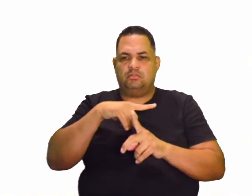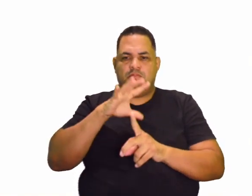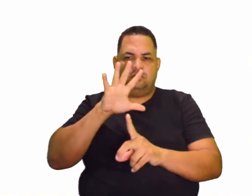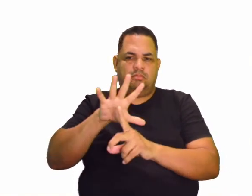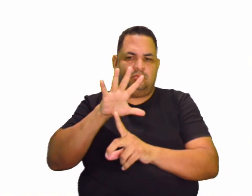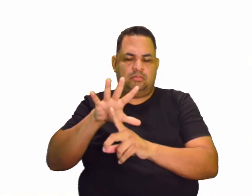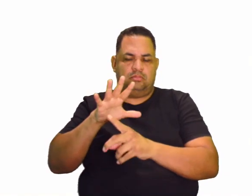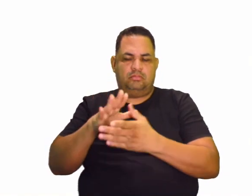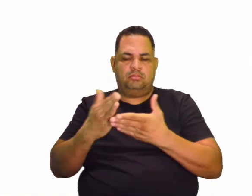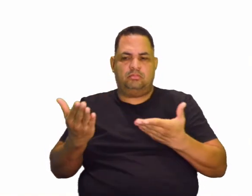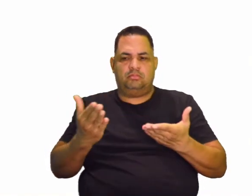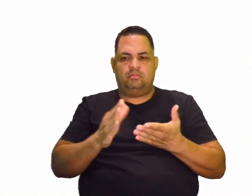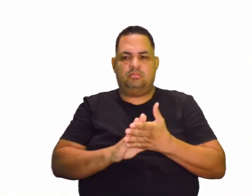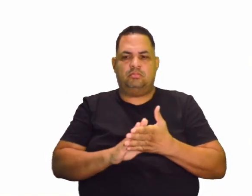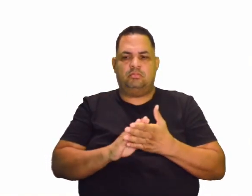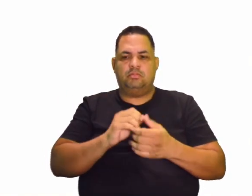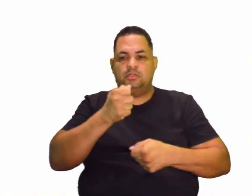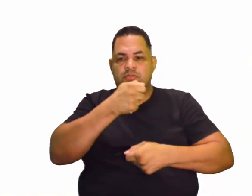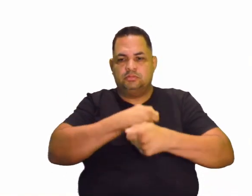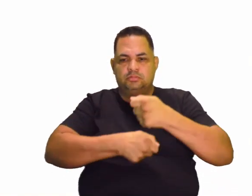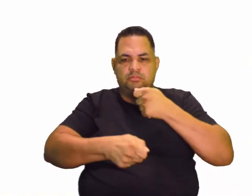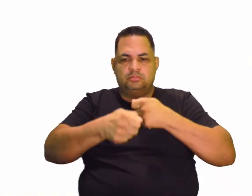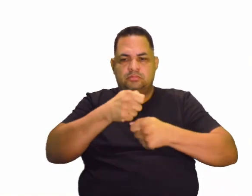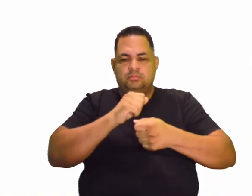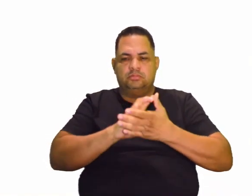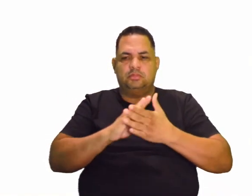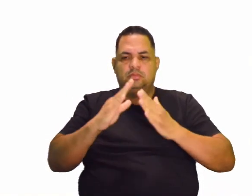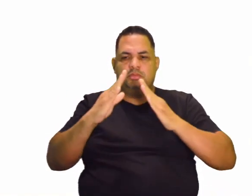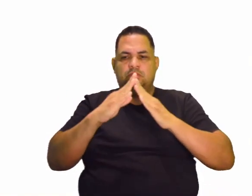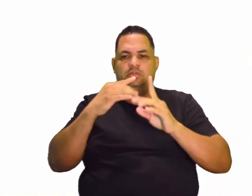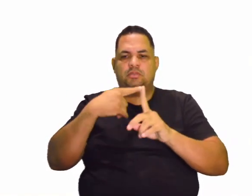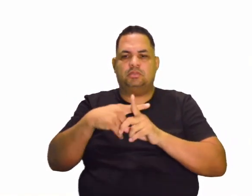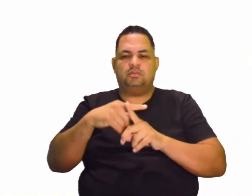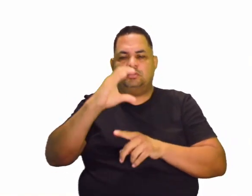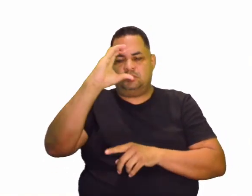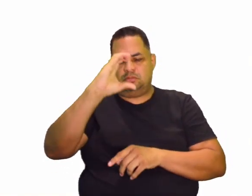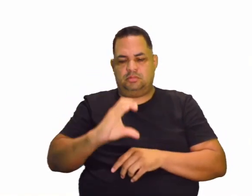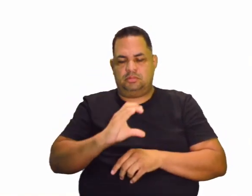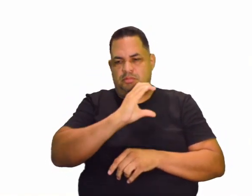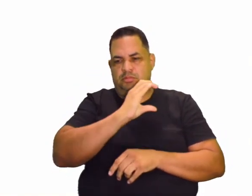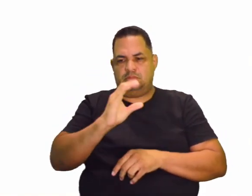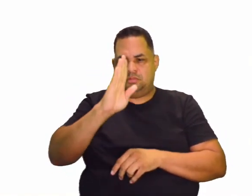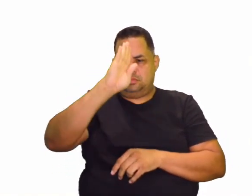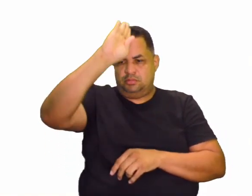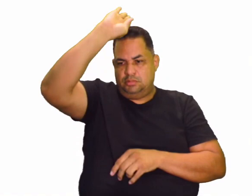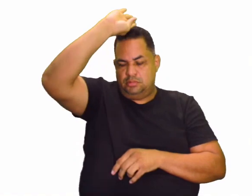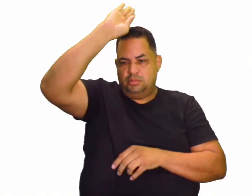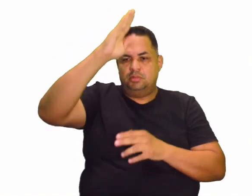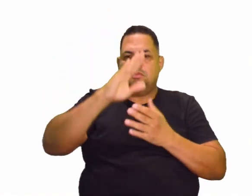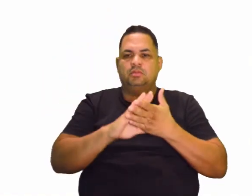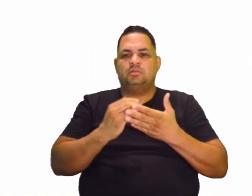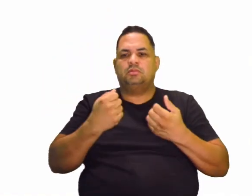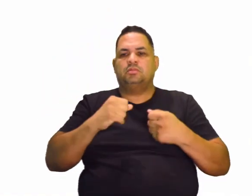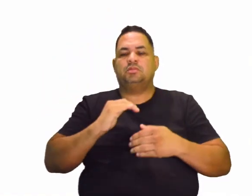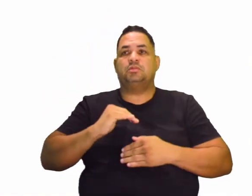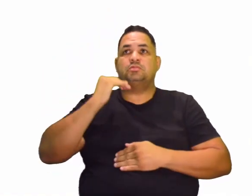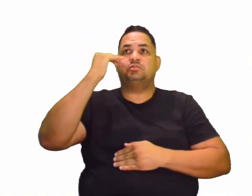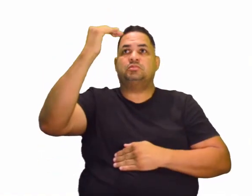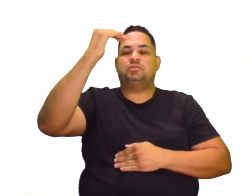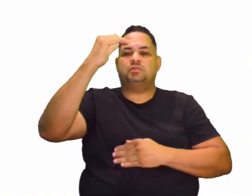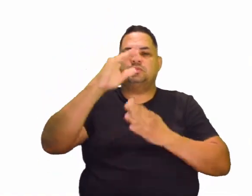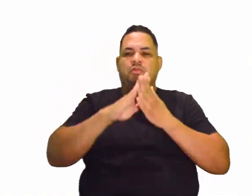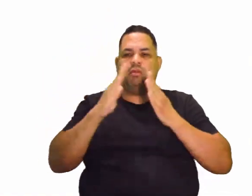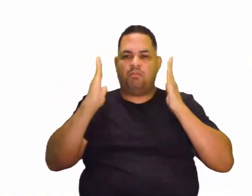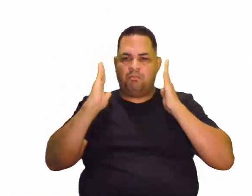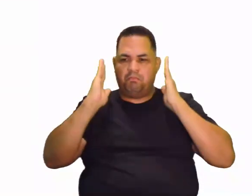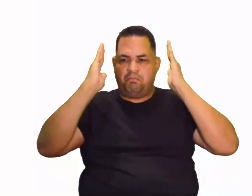administrada pela Igreja Romana, Igreja Católica Romana, no qual o poder maior é o Papa.